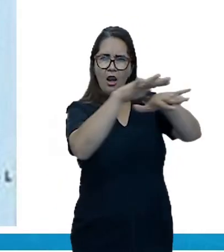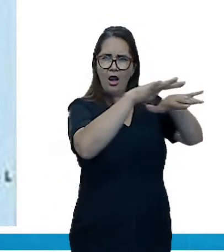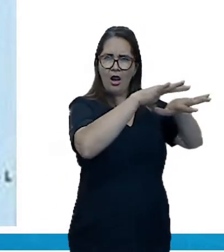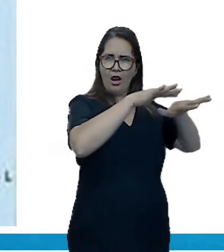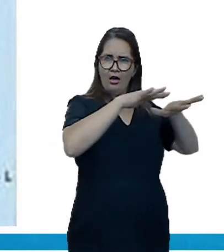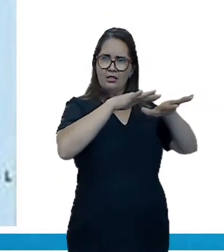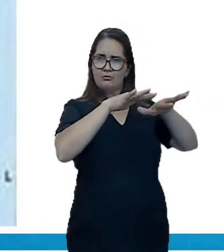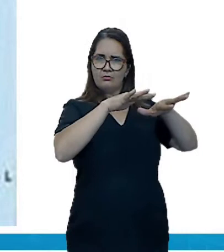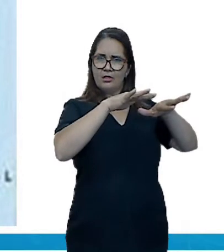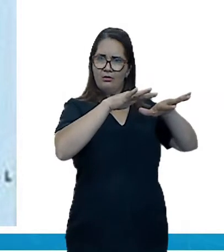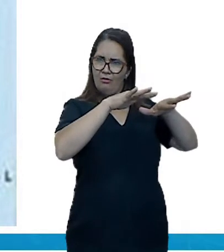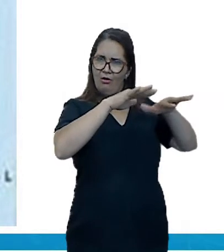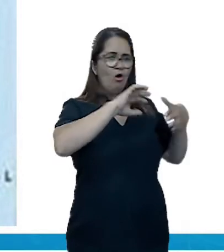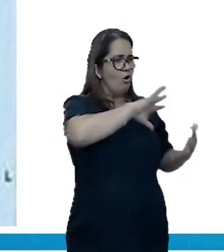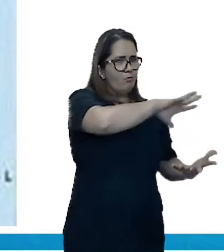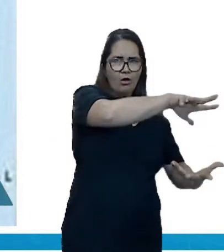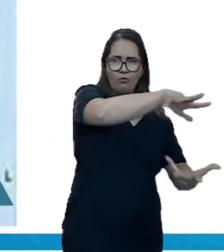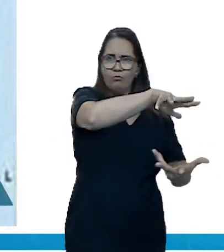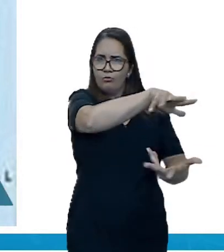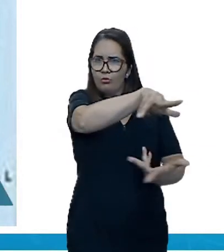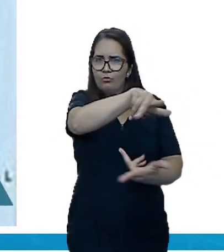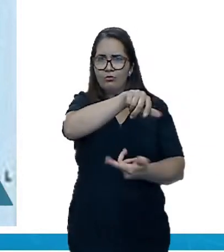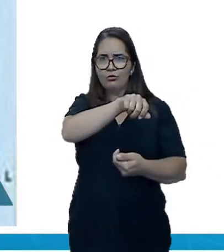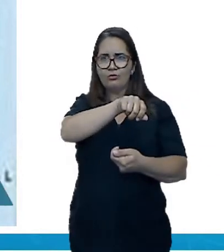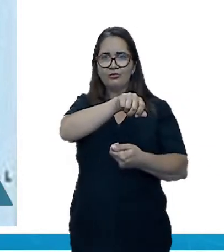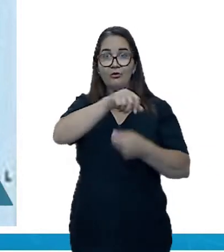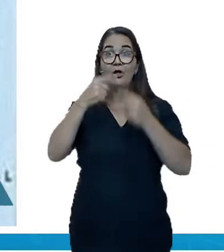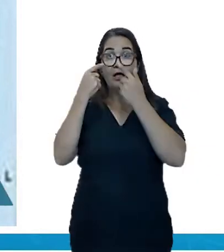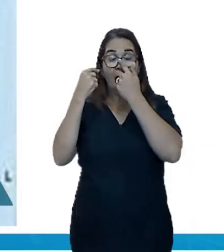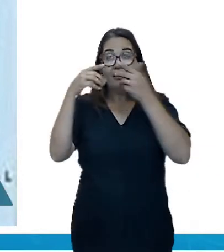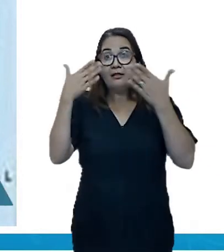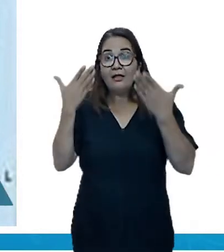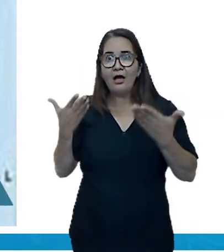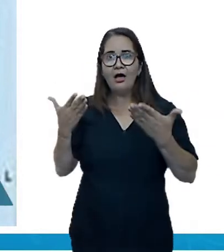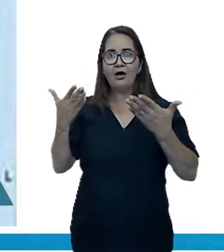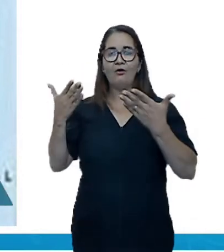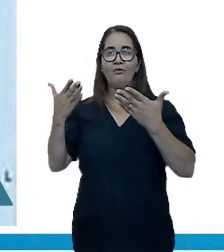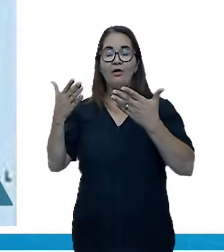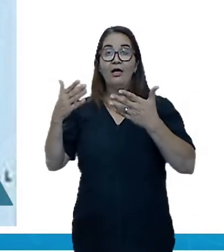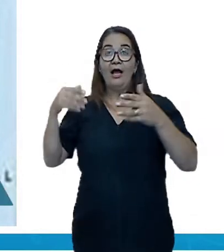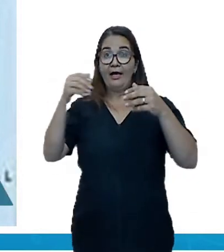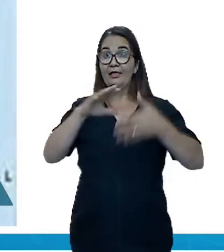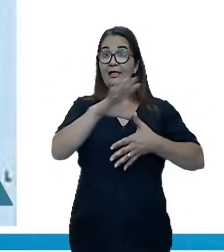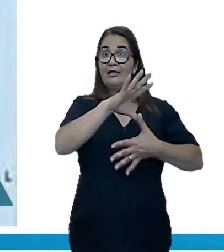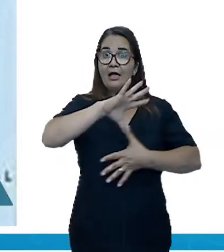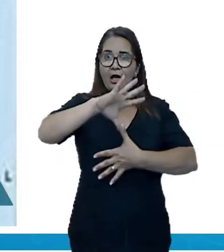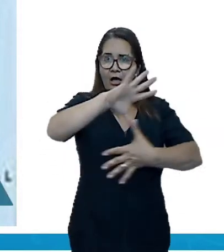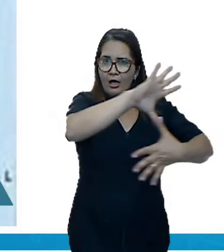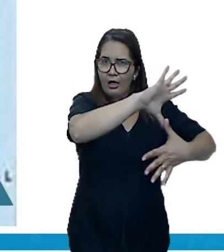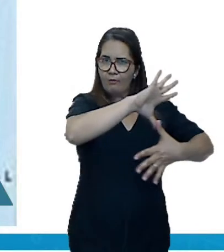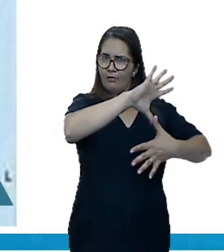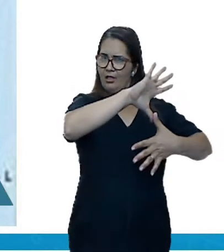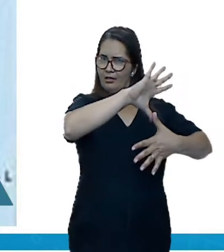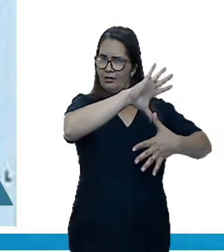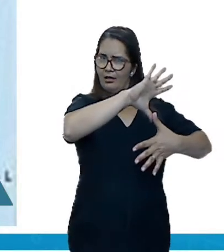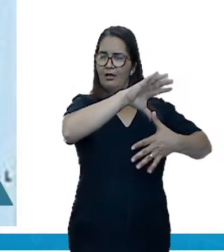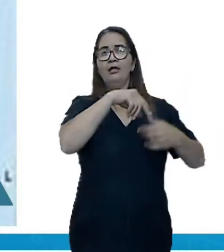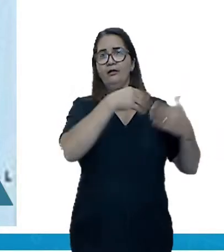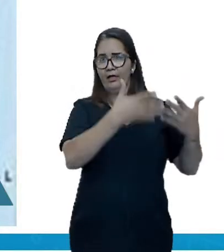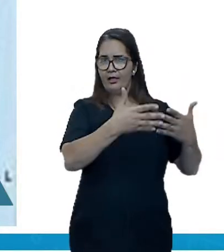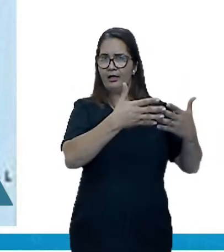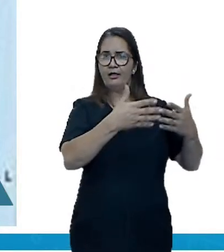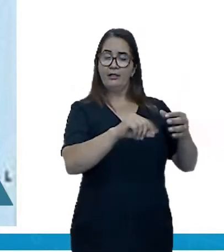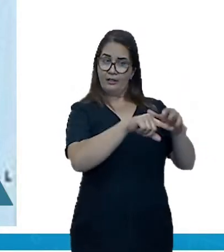para a América há cerca de 130 mil anos, os grupos humanos deixaram a região nordeste da África